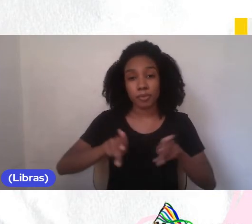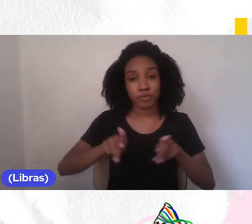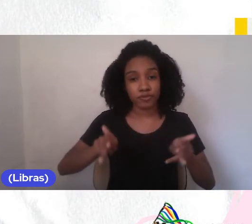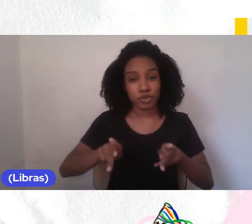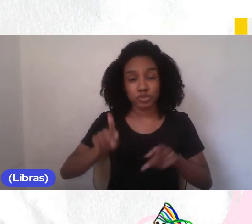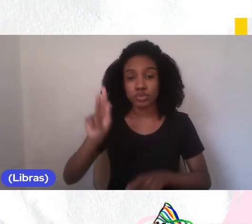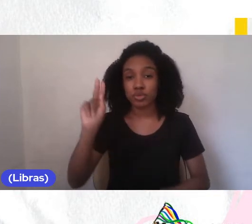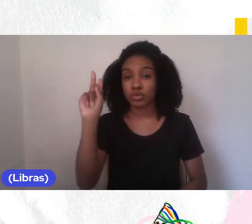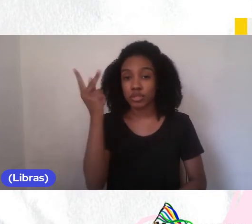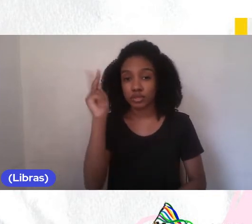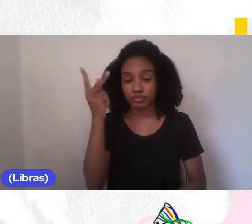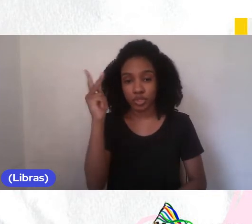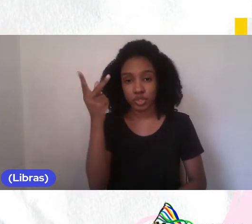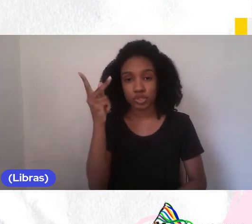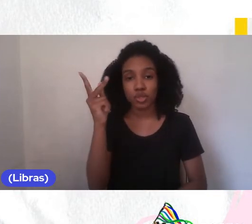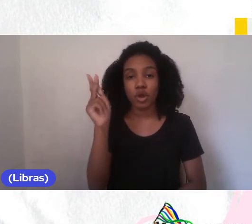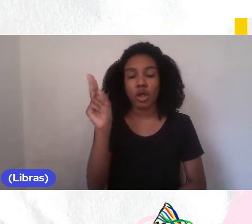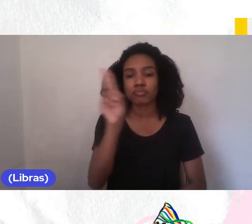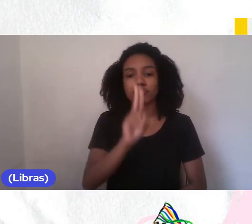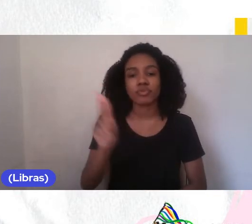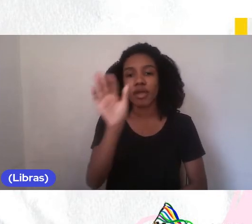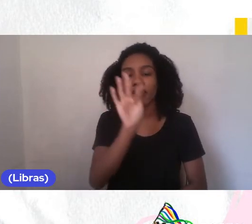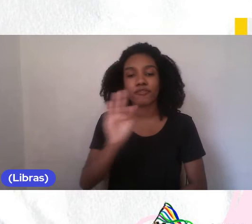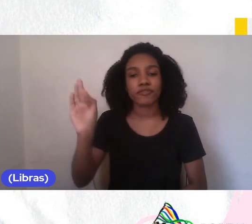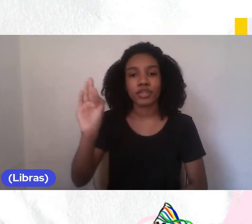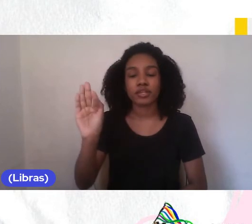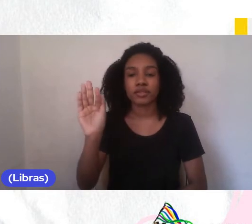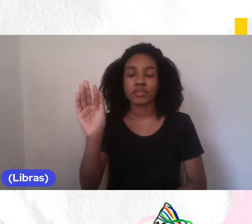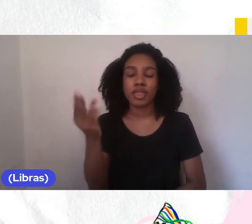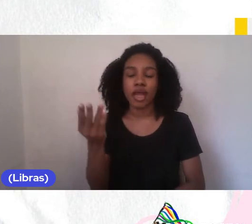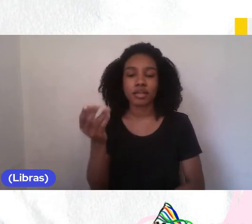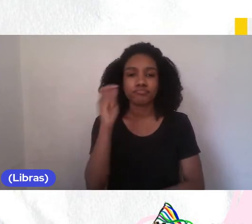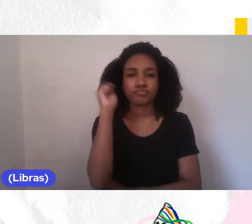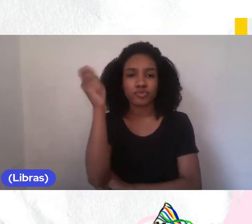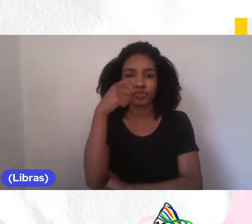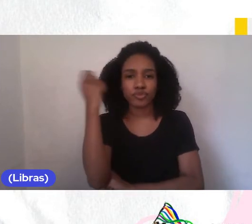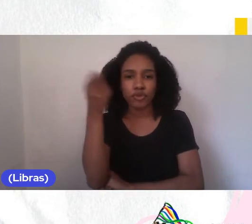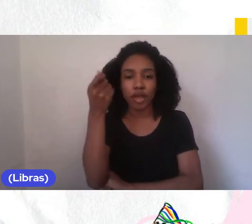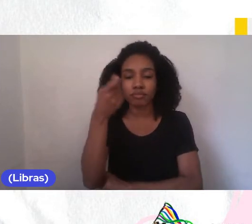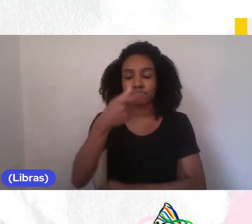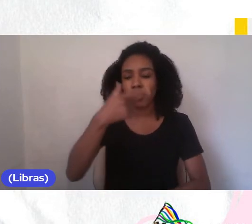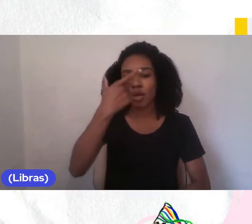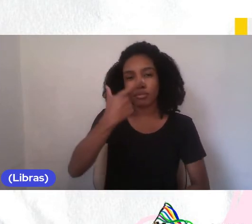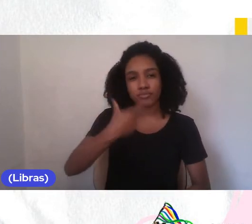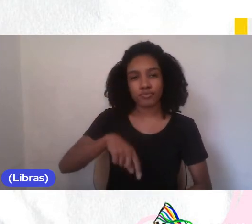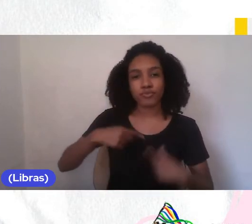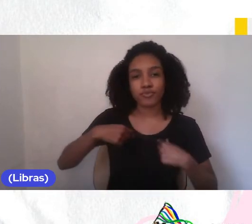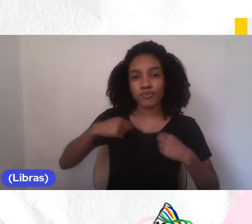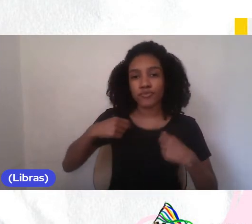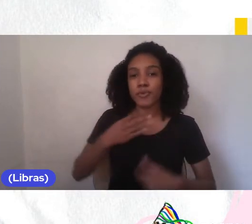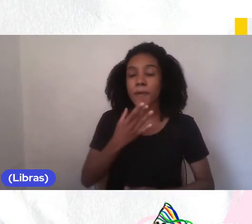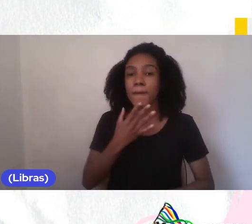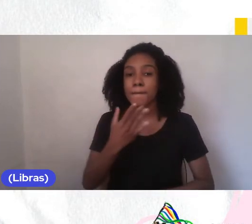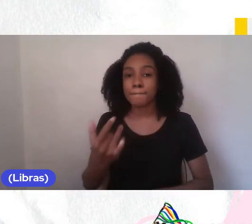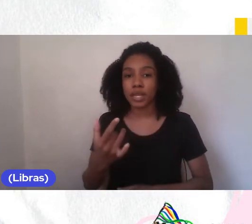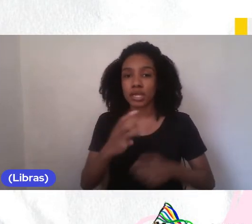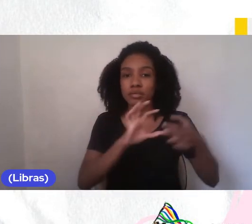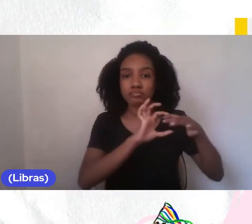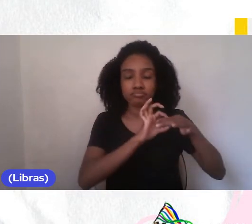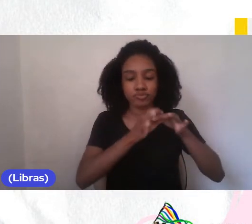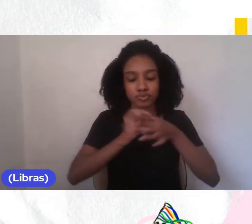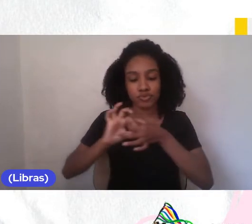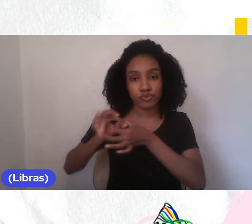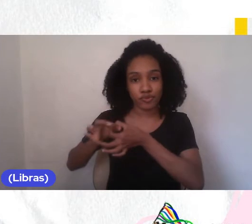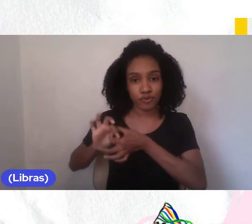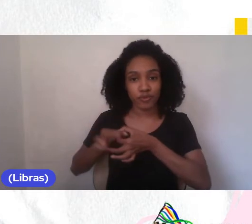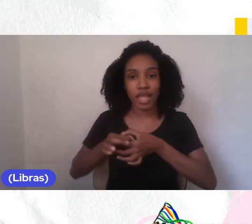blusa branca com colar de sementes, um brinco marrom e ao fundo um quadro com flores. O